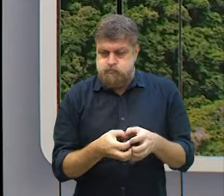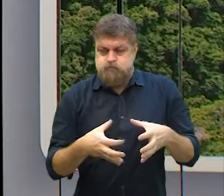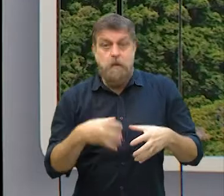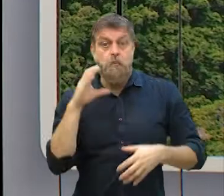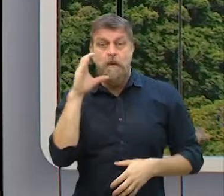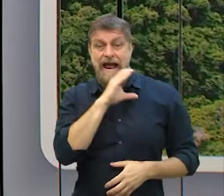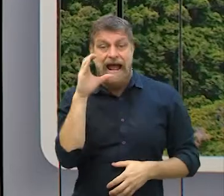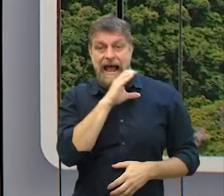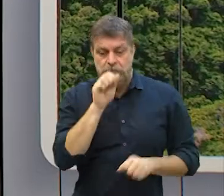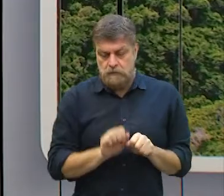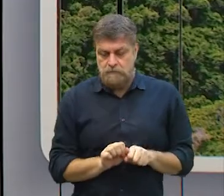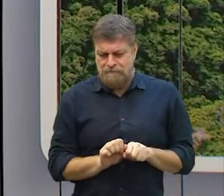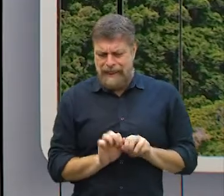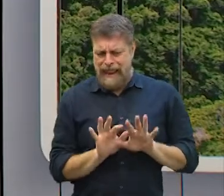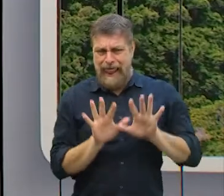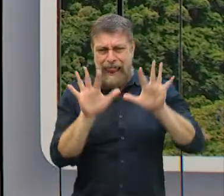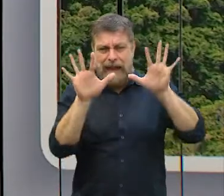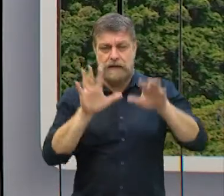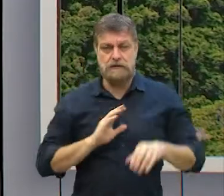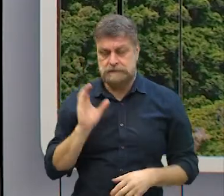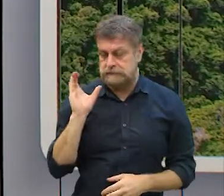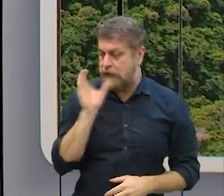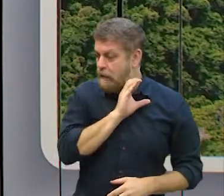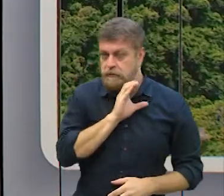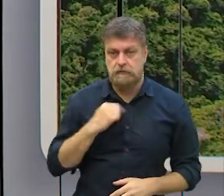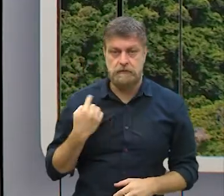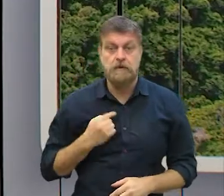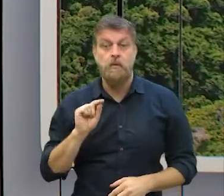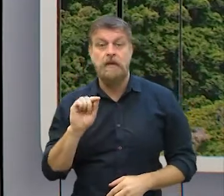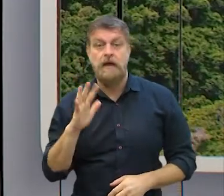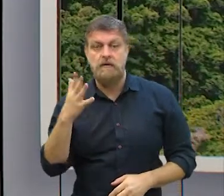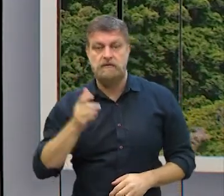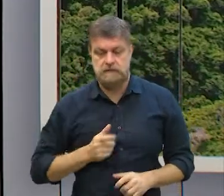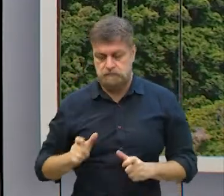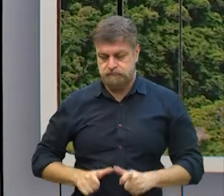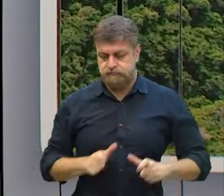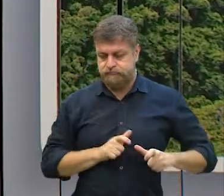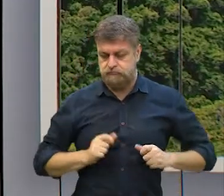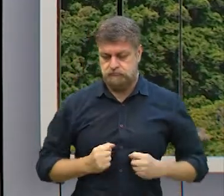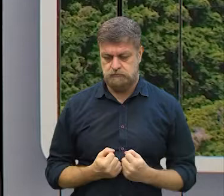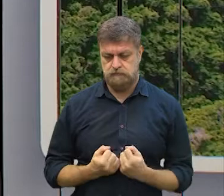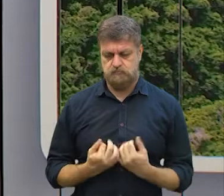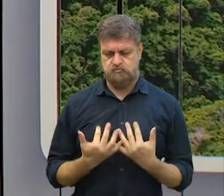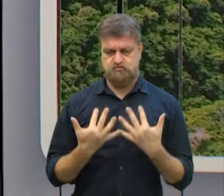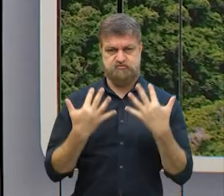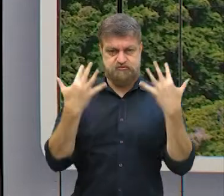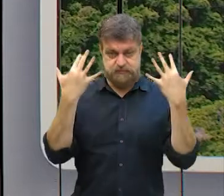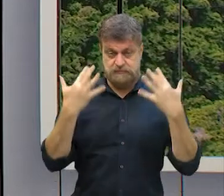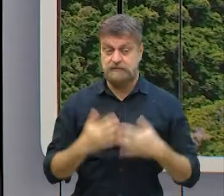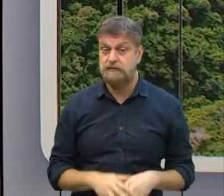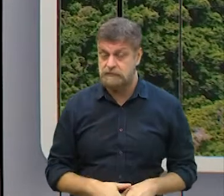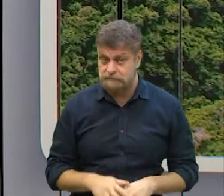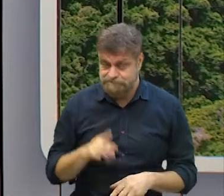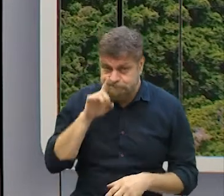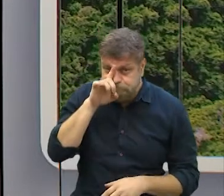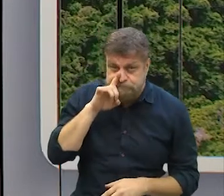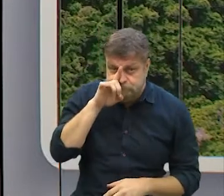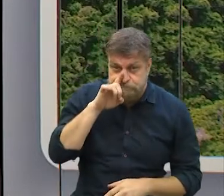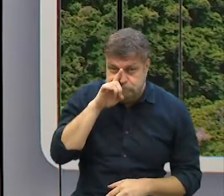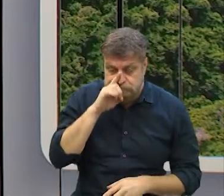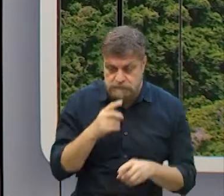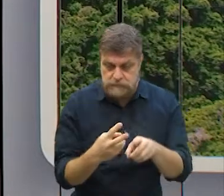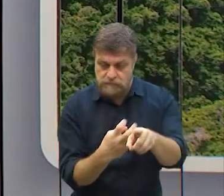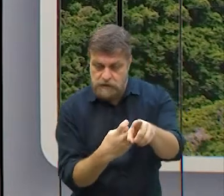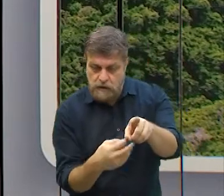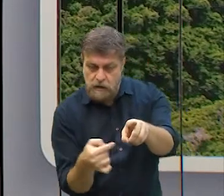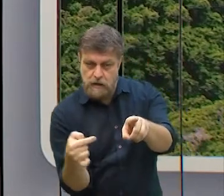seu crescimento muito rápido, disseminação muito rápida, acabam, né, acometendo outros órgãos, enfim. Mas, via de